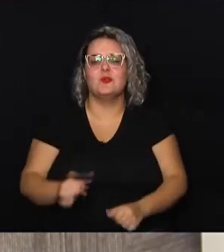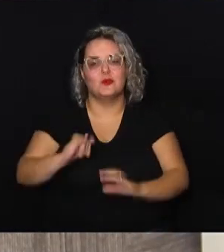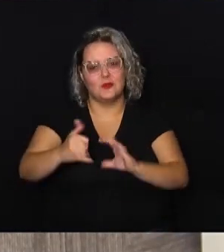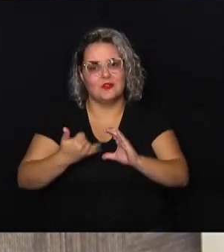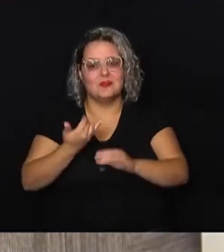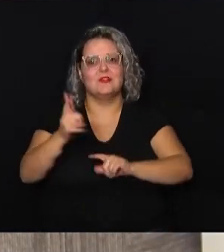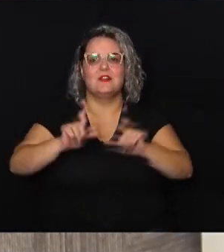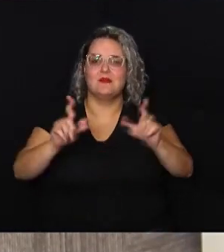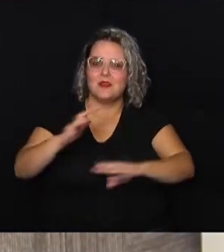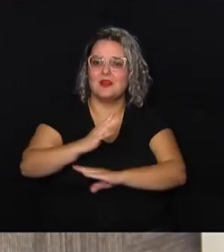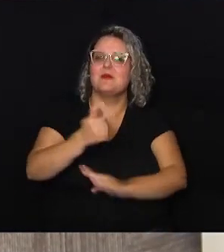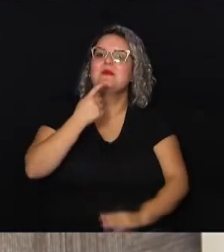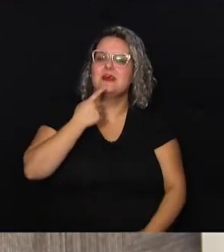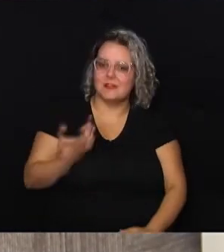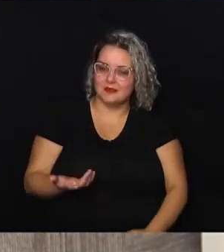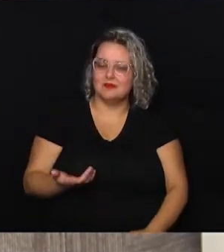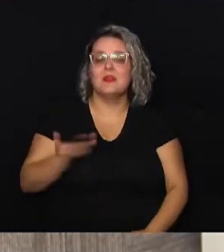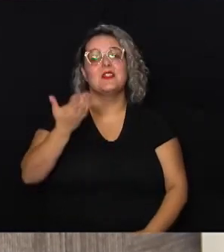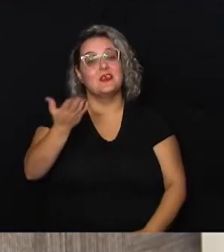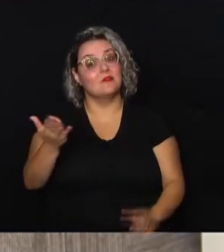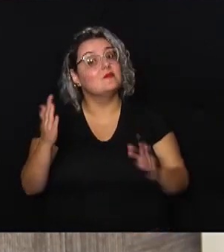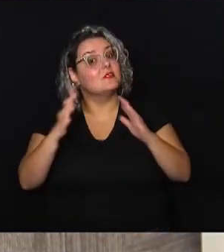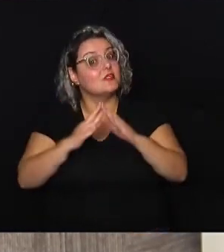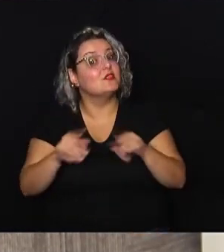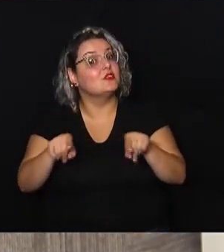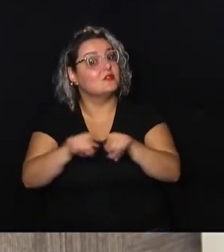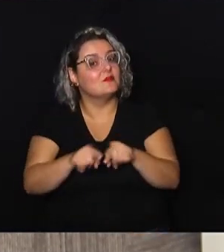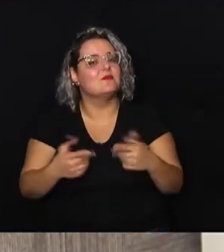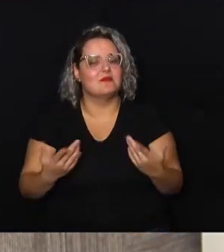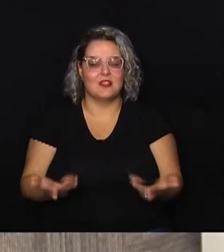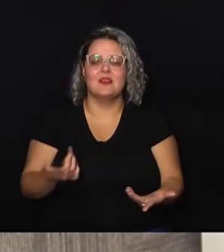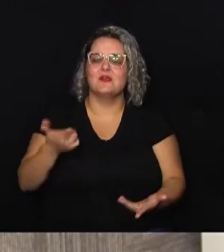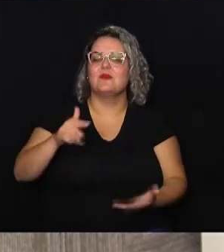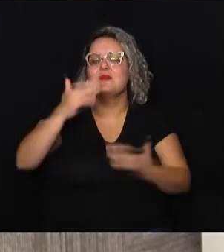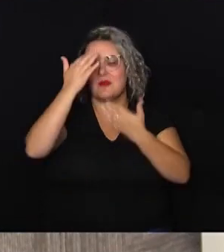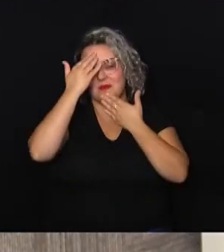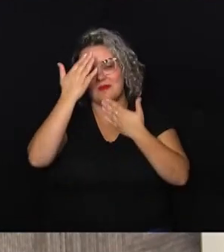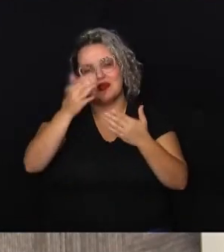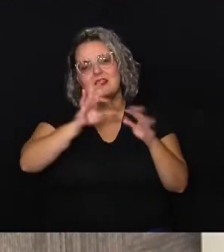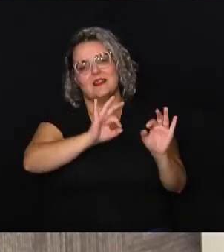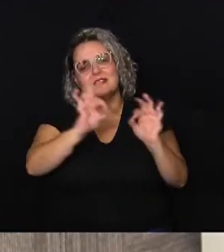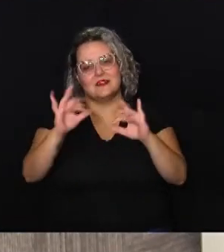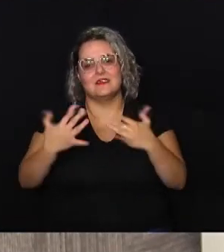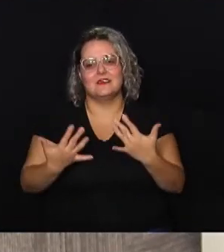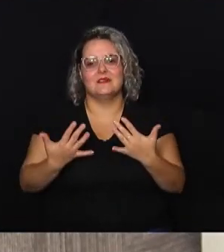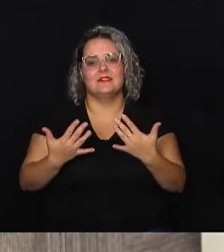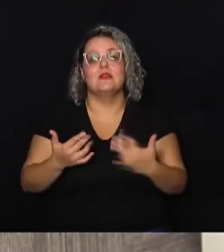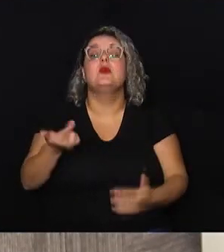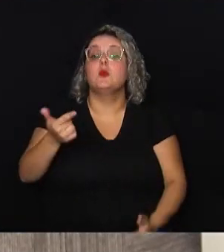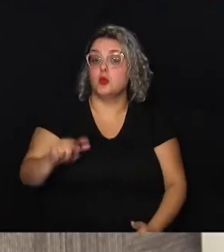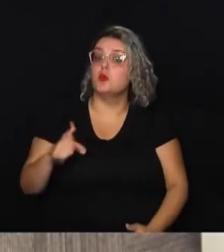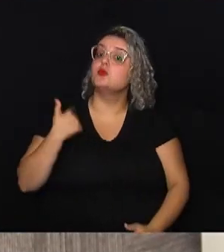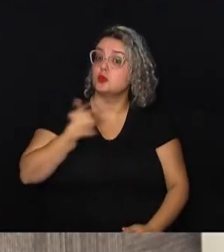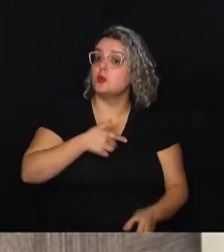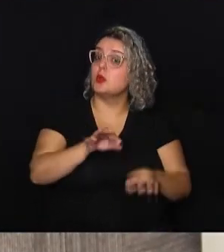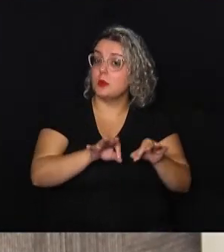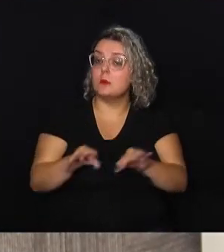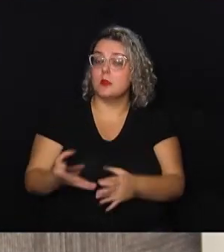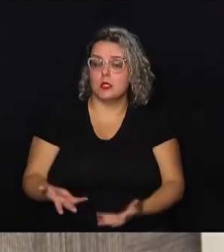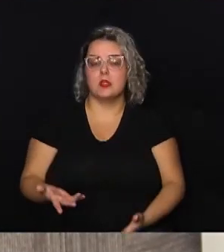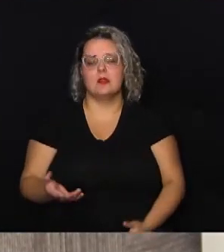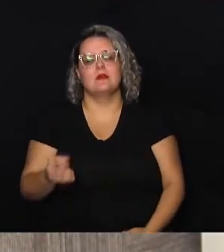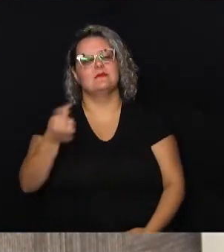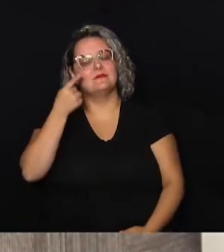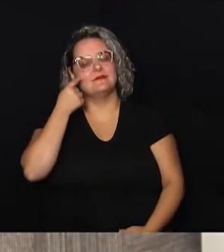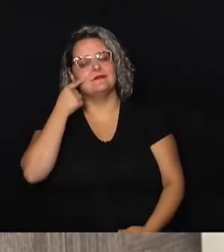TV Câmara Campinas. E a você de casa, então, mais uma vez, muito obrigada pela companhia e audiência, e continue acompanhando toda a nossa